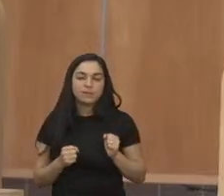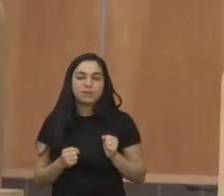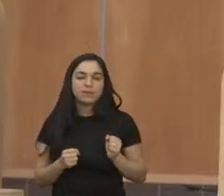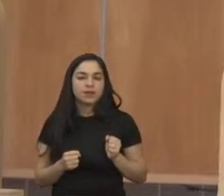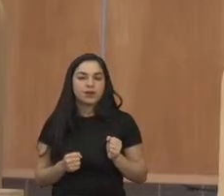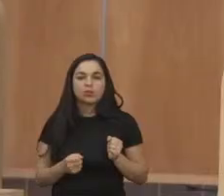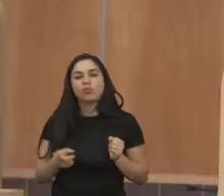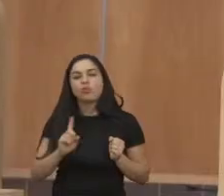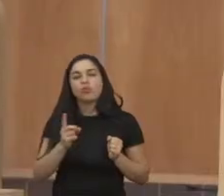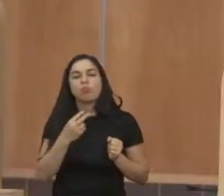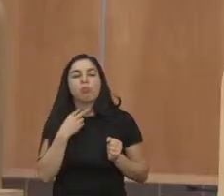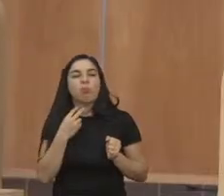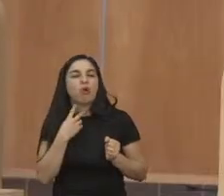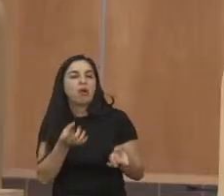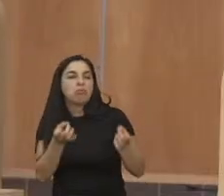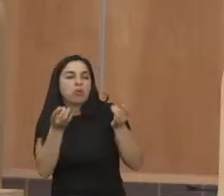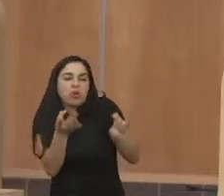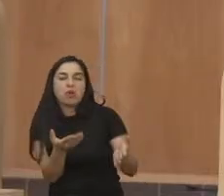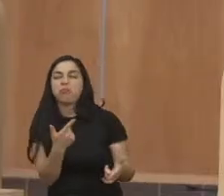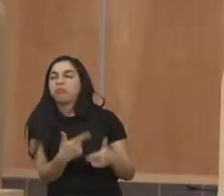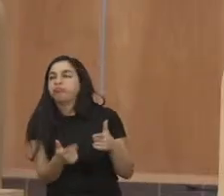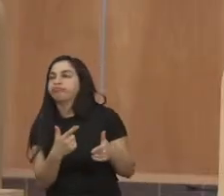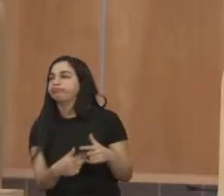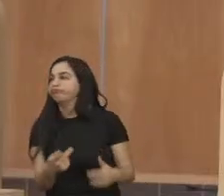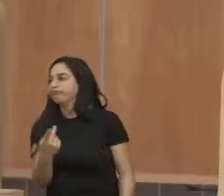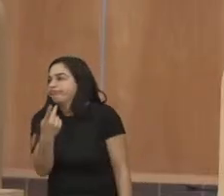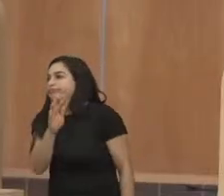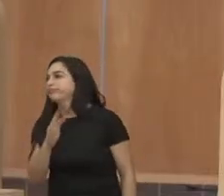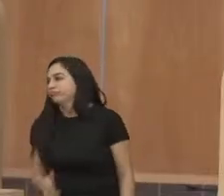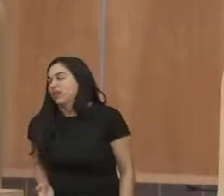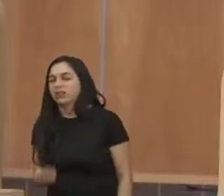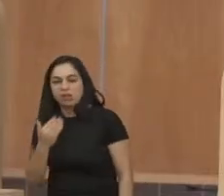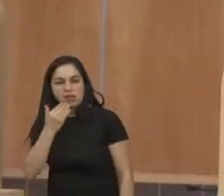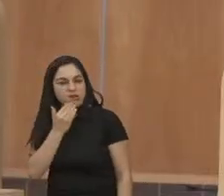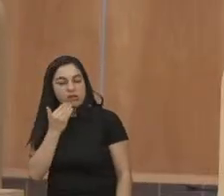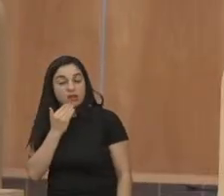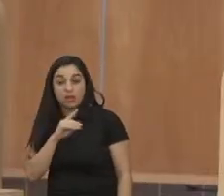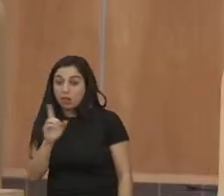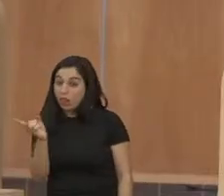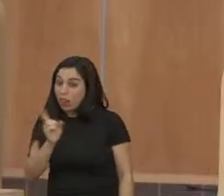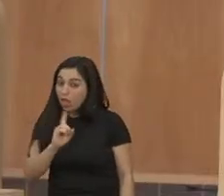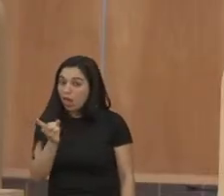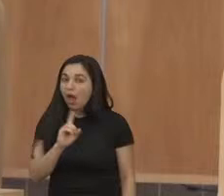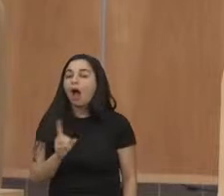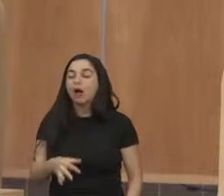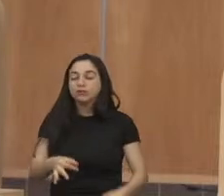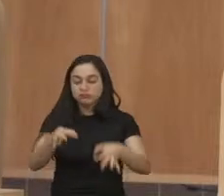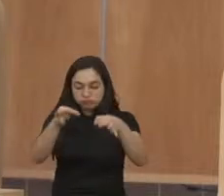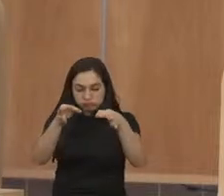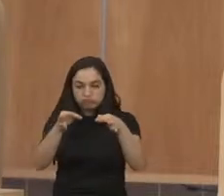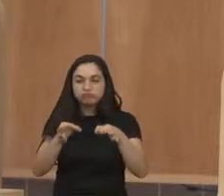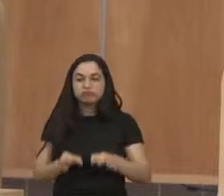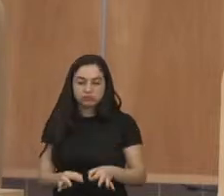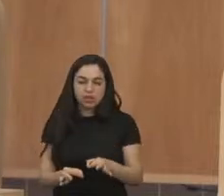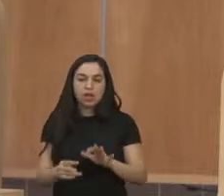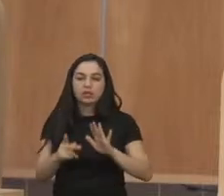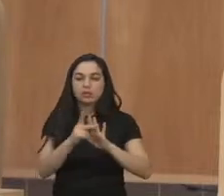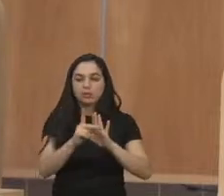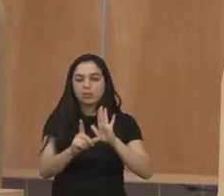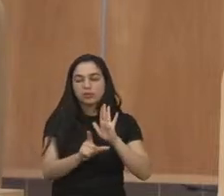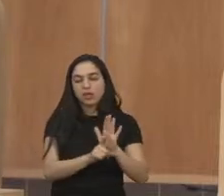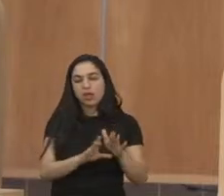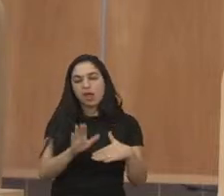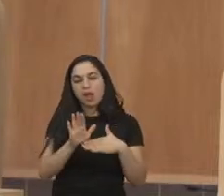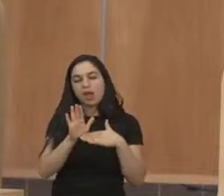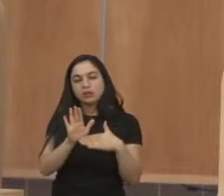questão totalmente largada, deixada ao léu. E, por fim, dizer que o projeto contempla e fortalece o combate